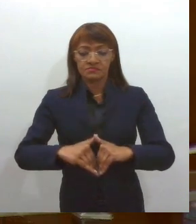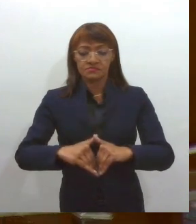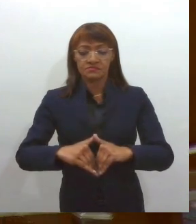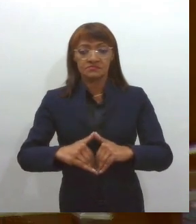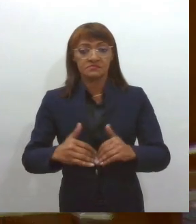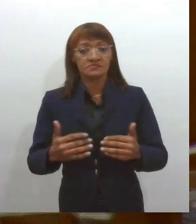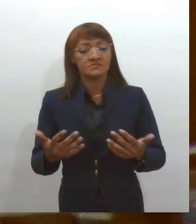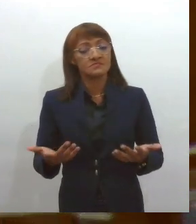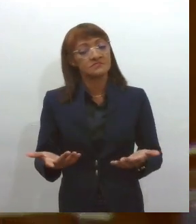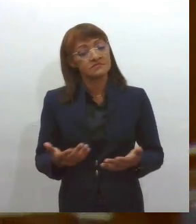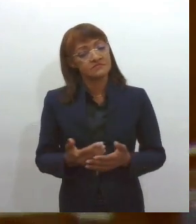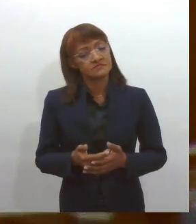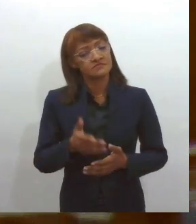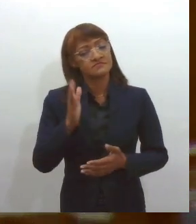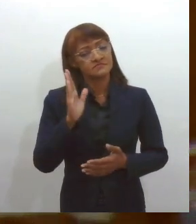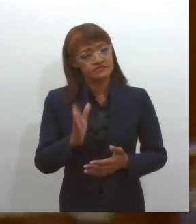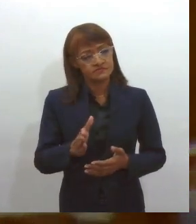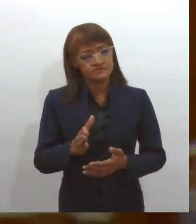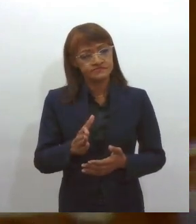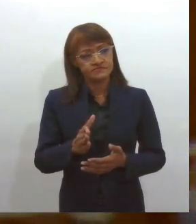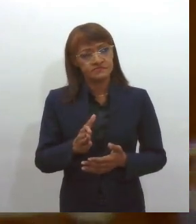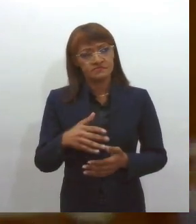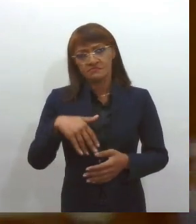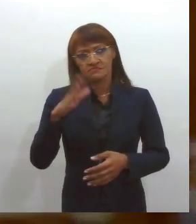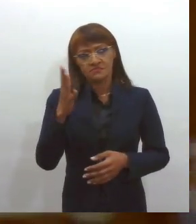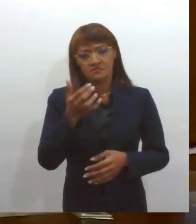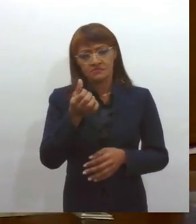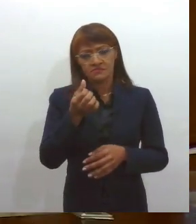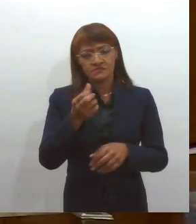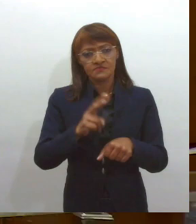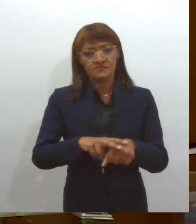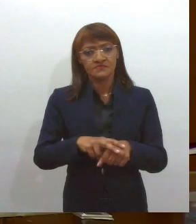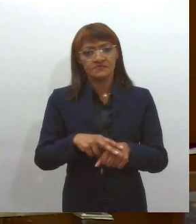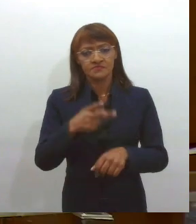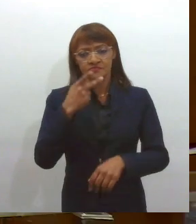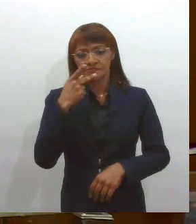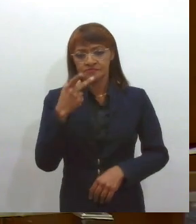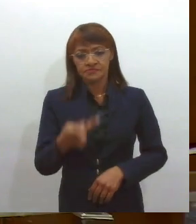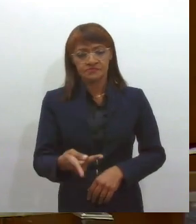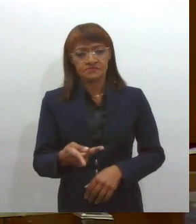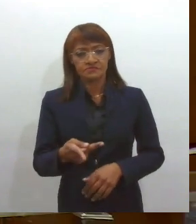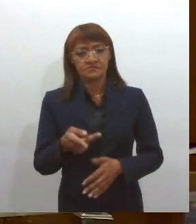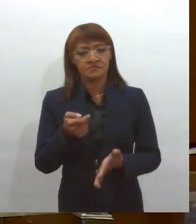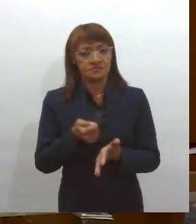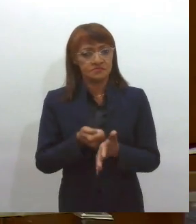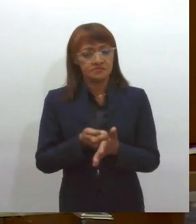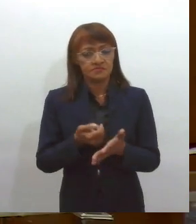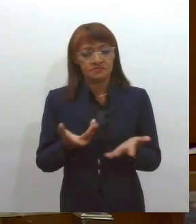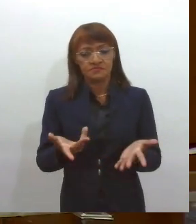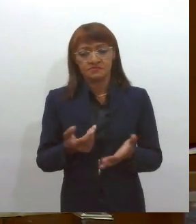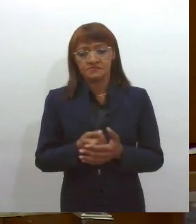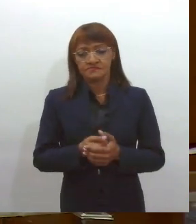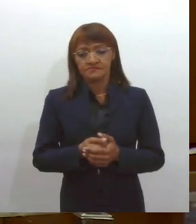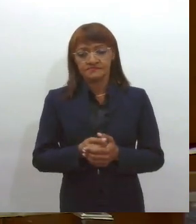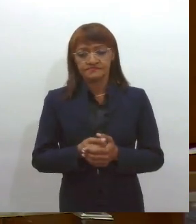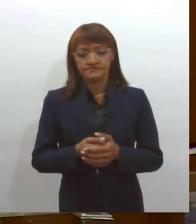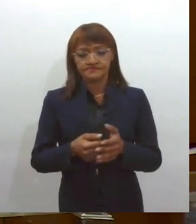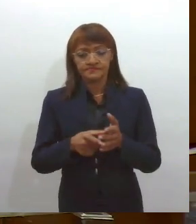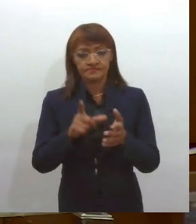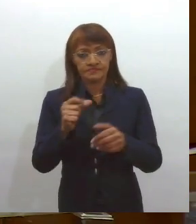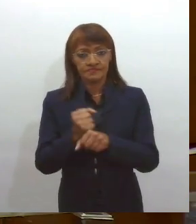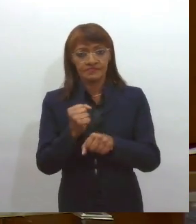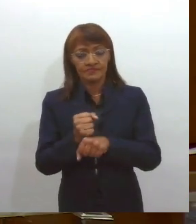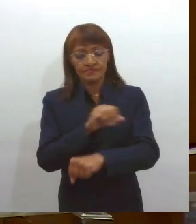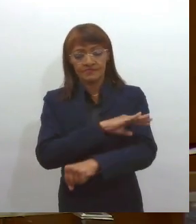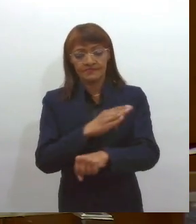seis vezes já né fora eh eh o que a gente cobrava antos dela ser construída e agora pós construção